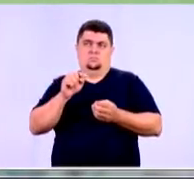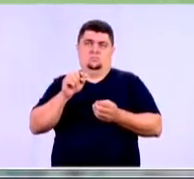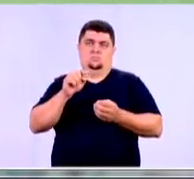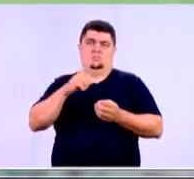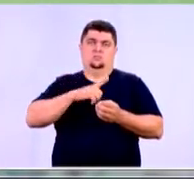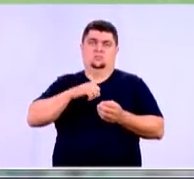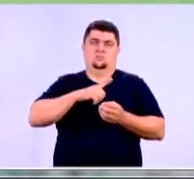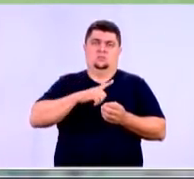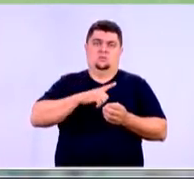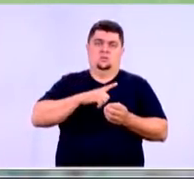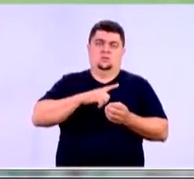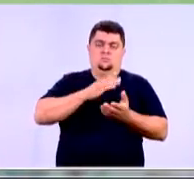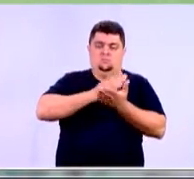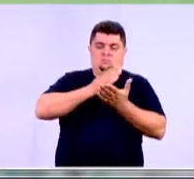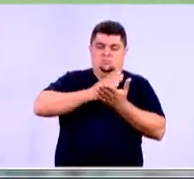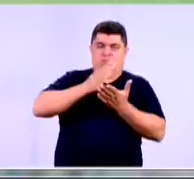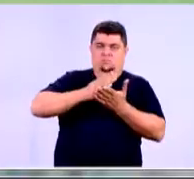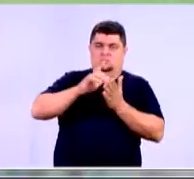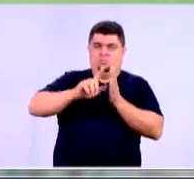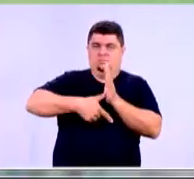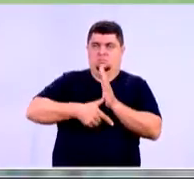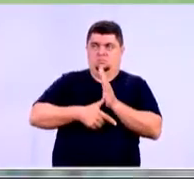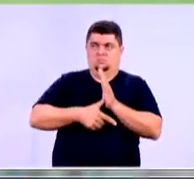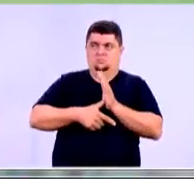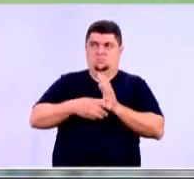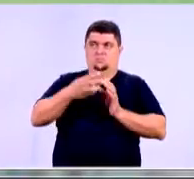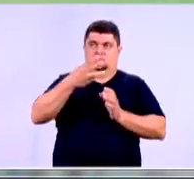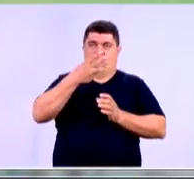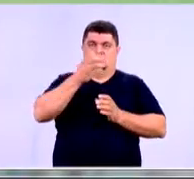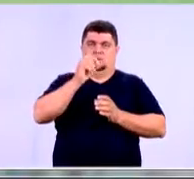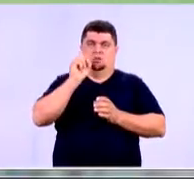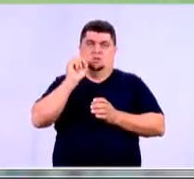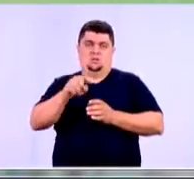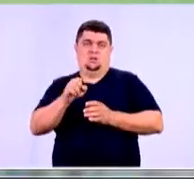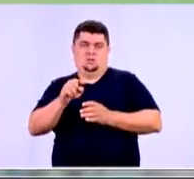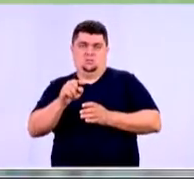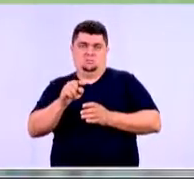as vendas de crédito atrasadas estão em torno de R$ 30.000,